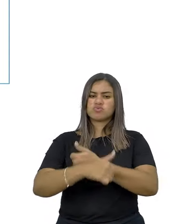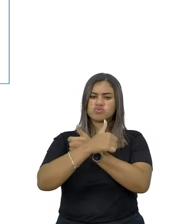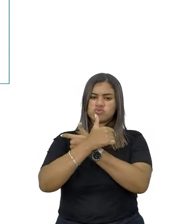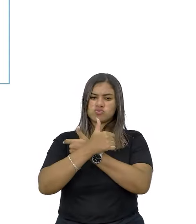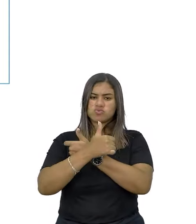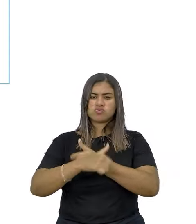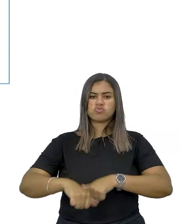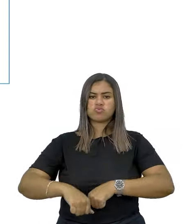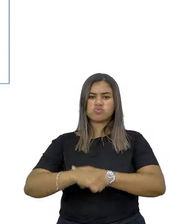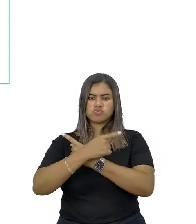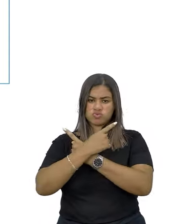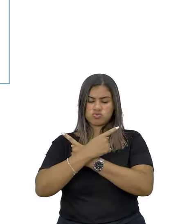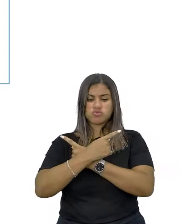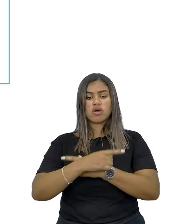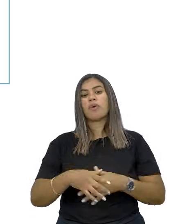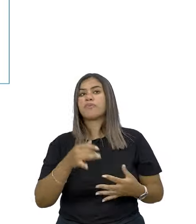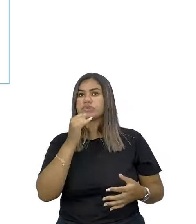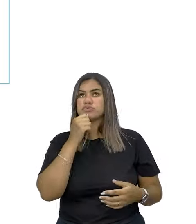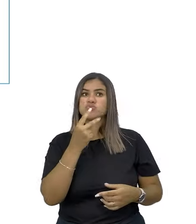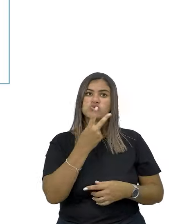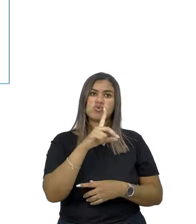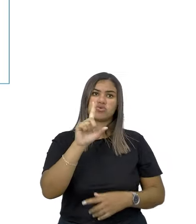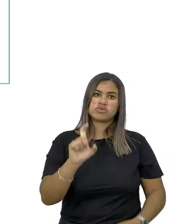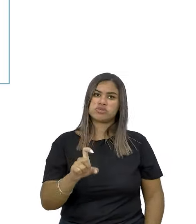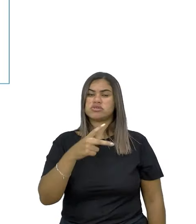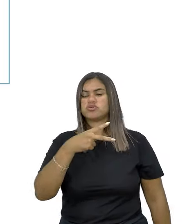tipo 2x igual a 10,